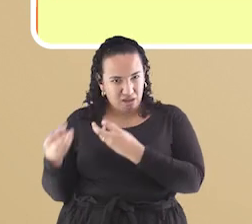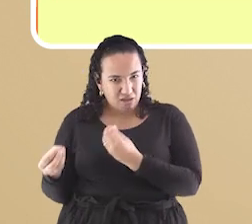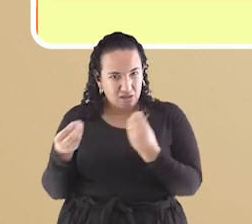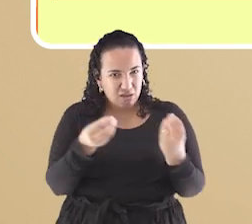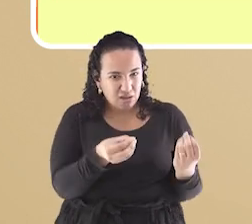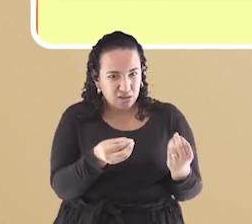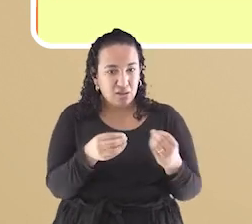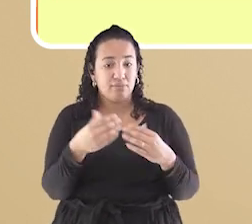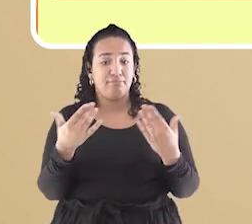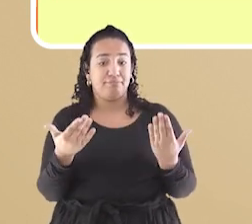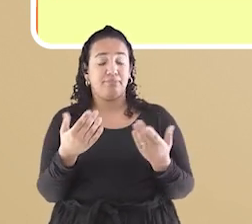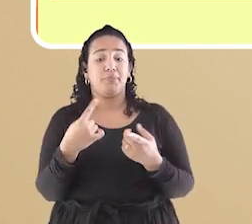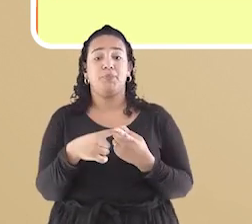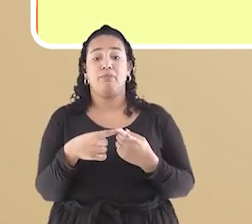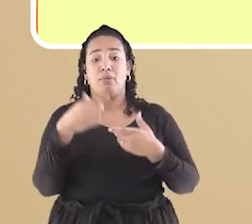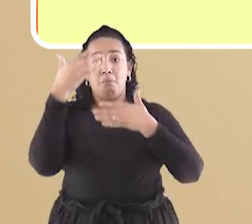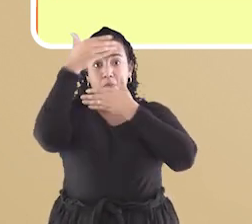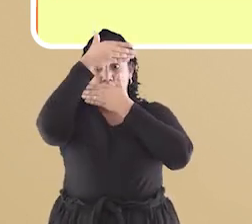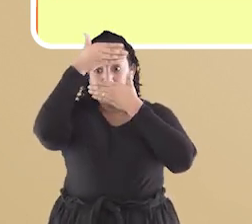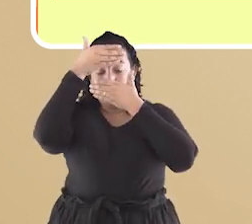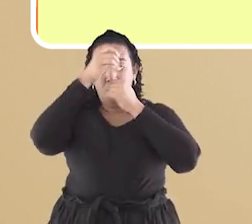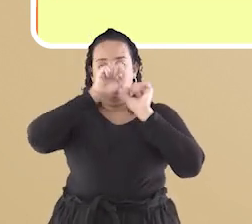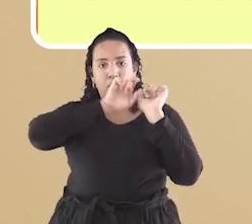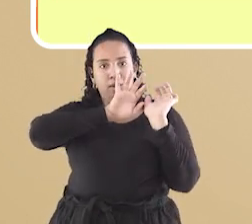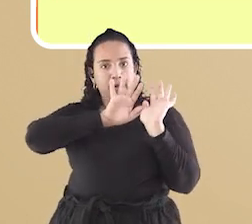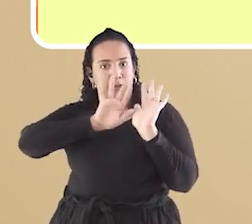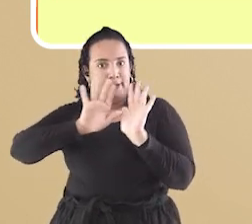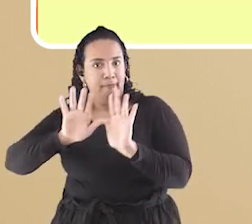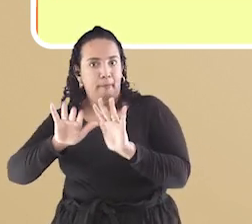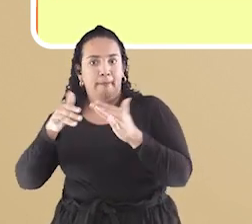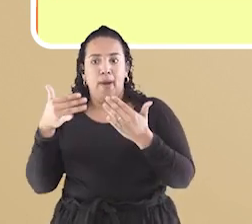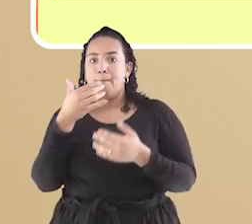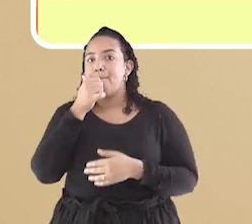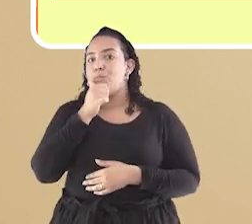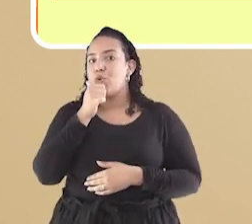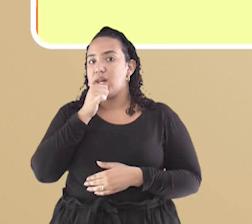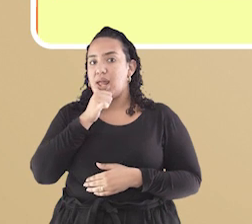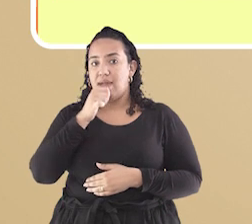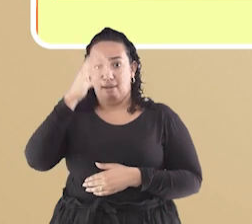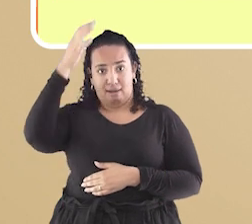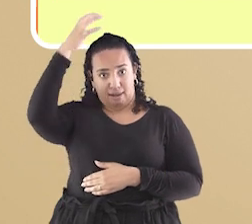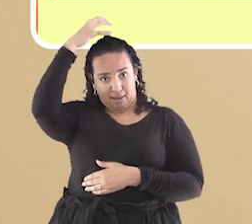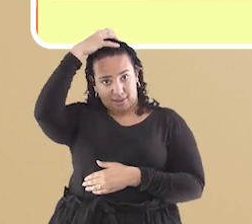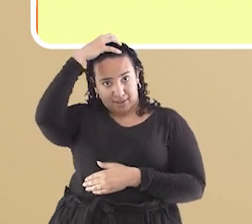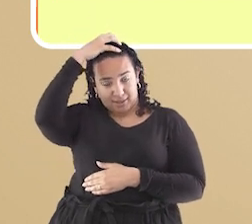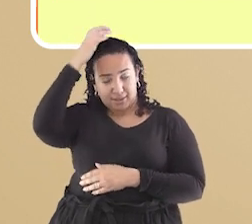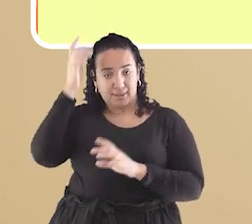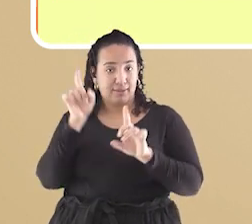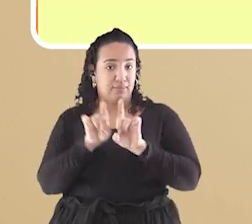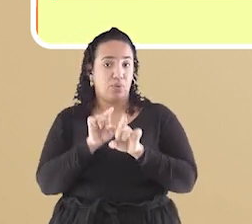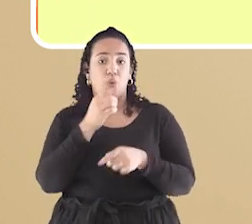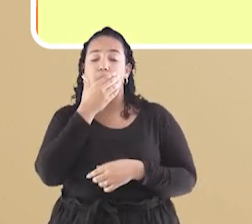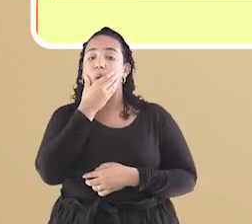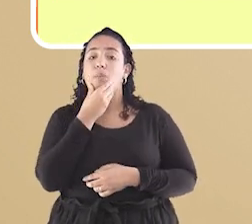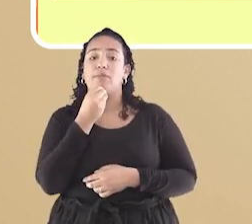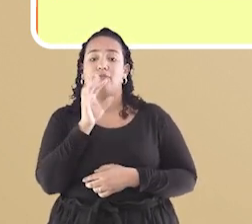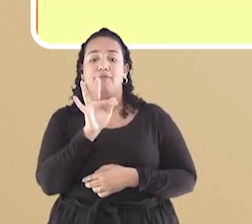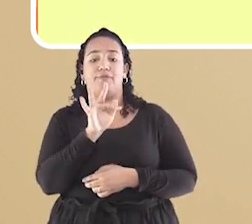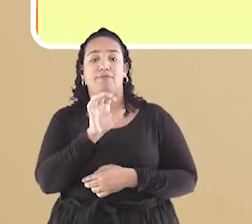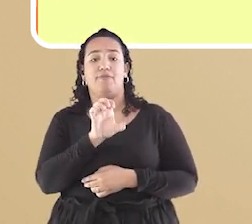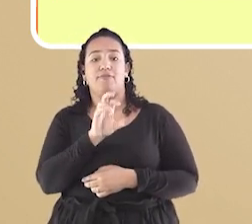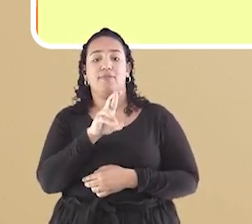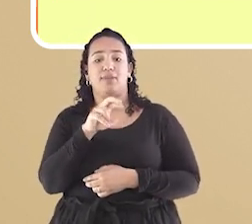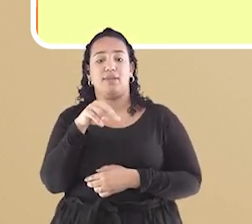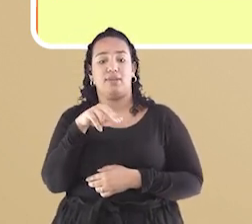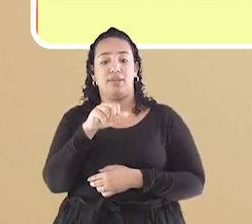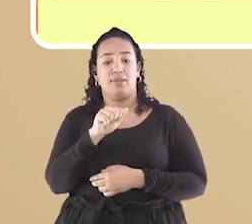por conta da invasão dos muçulmanos, a Isabel, que era a rainha de Castela, e o Fernando, que era o rei de Aragão, um outro reino que também ficava ali